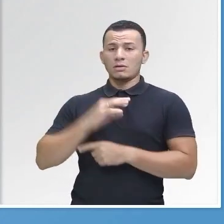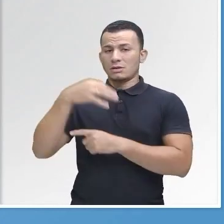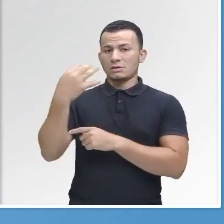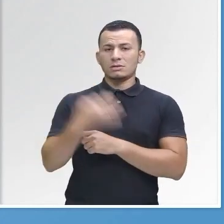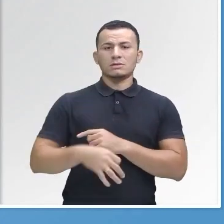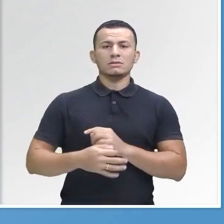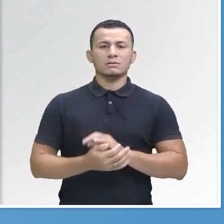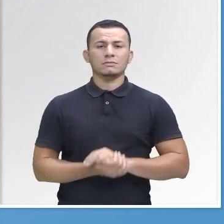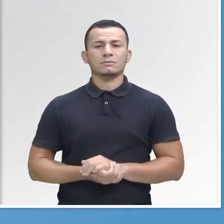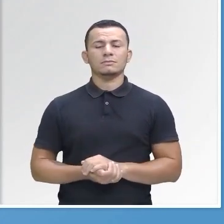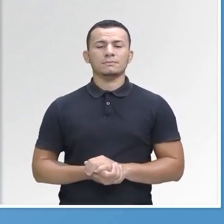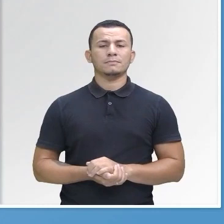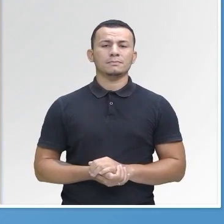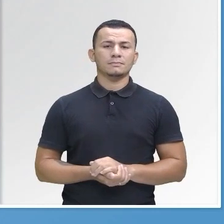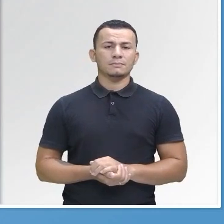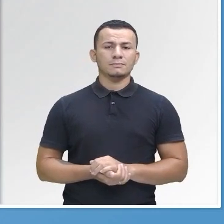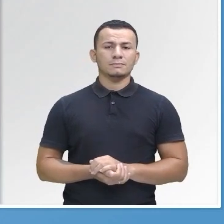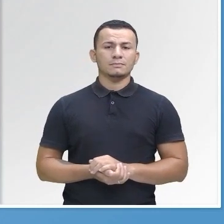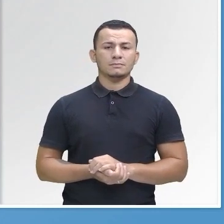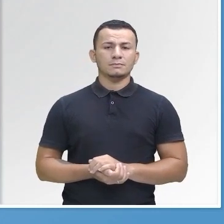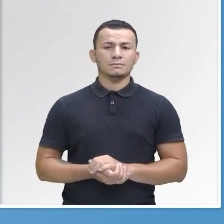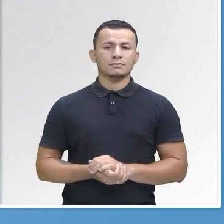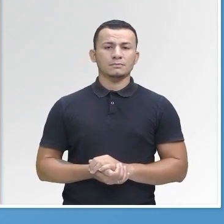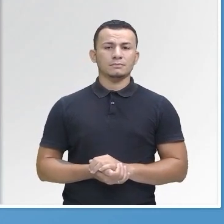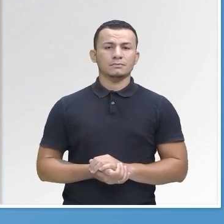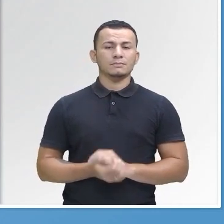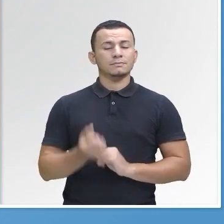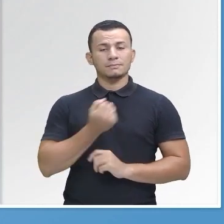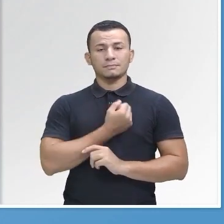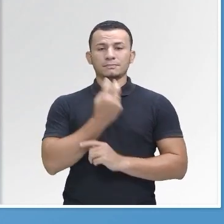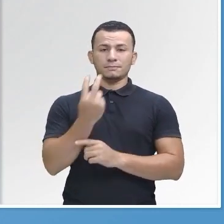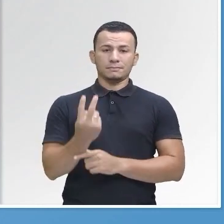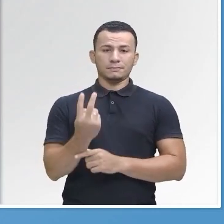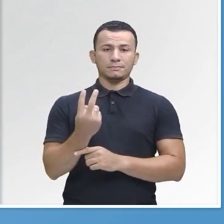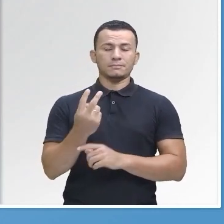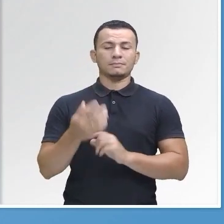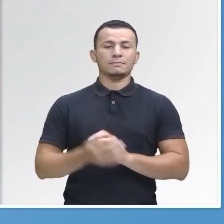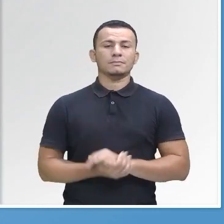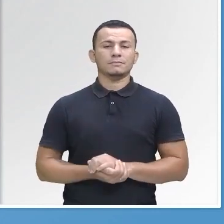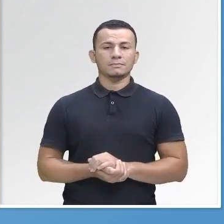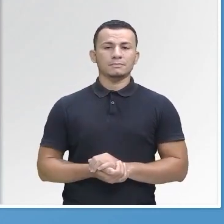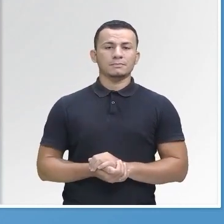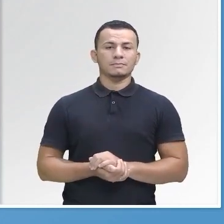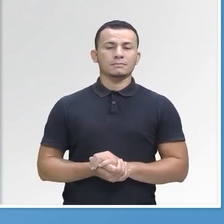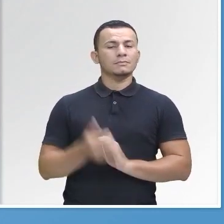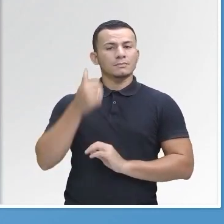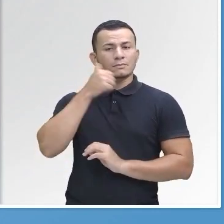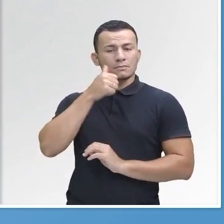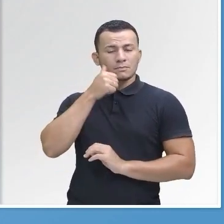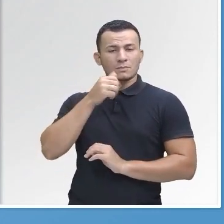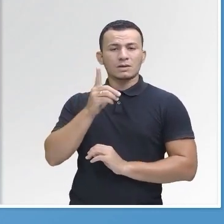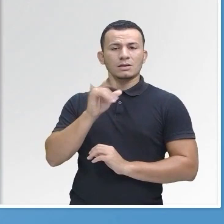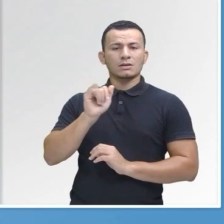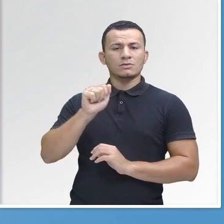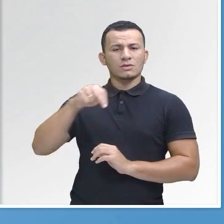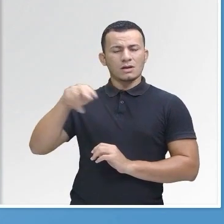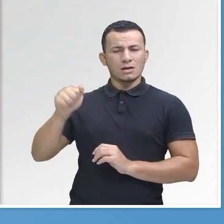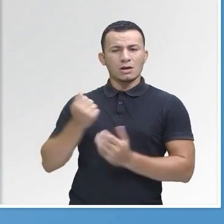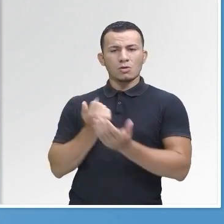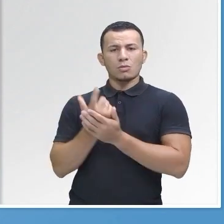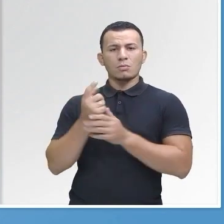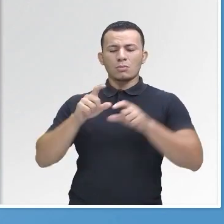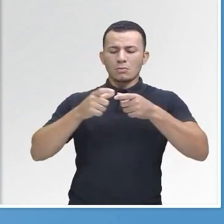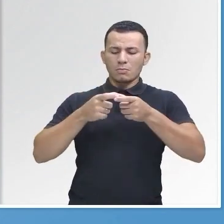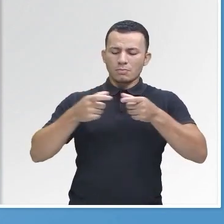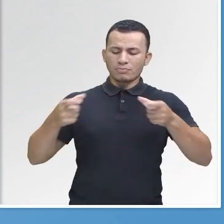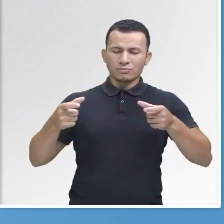D, 1/6. Vamos ao exercitando número 2. Diana comprou uma barra de chocolate com